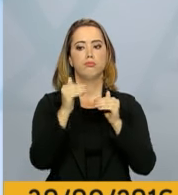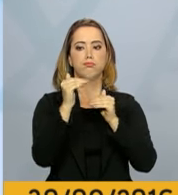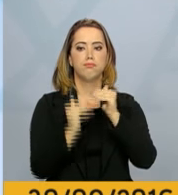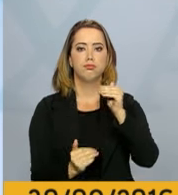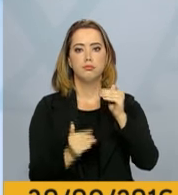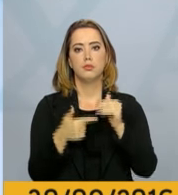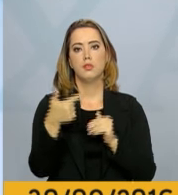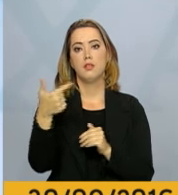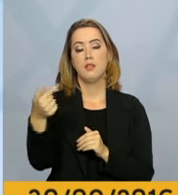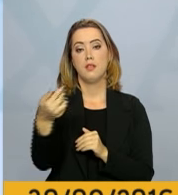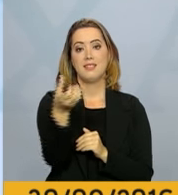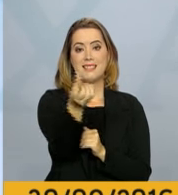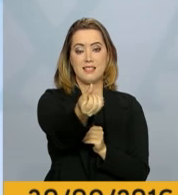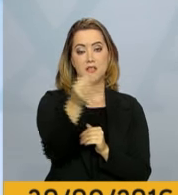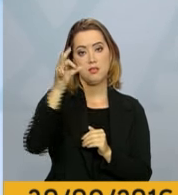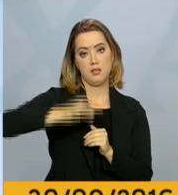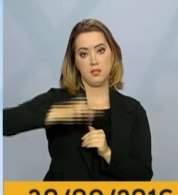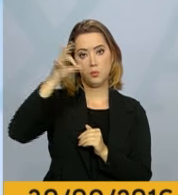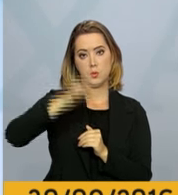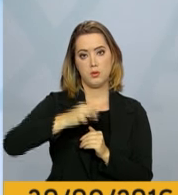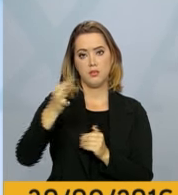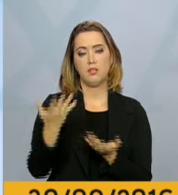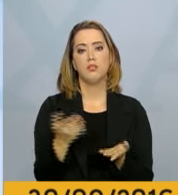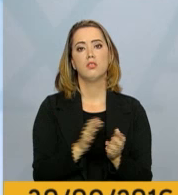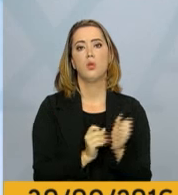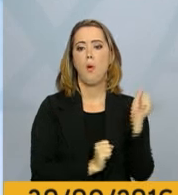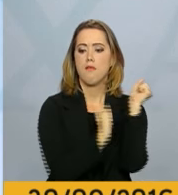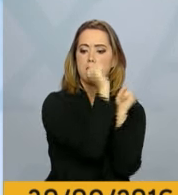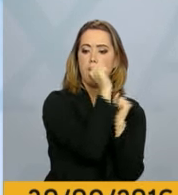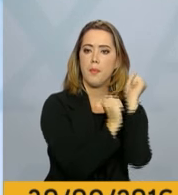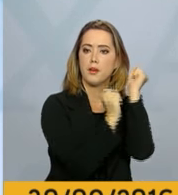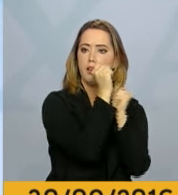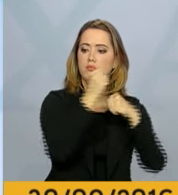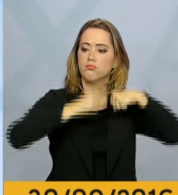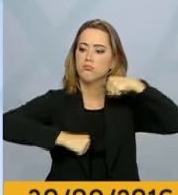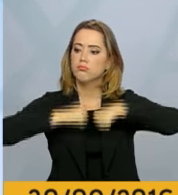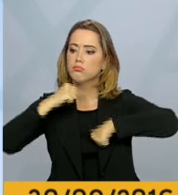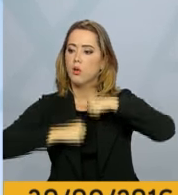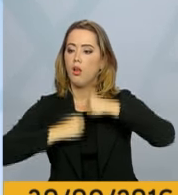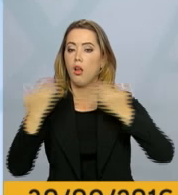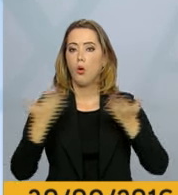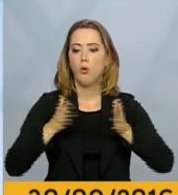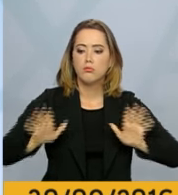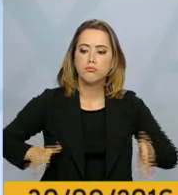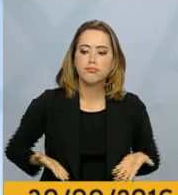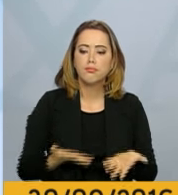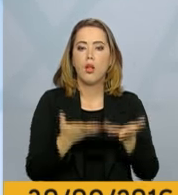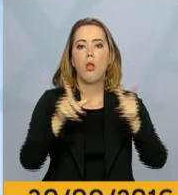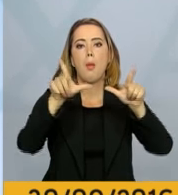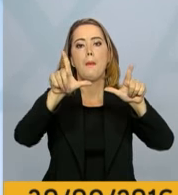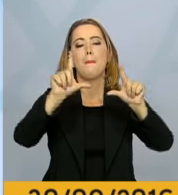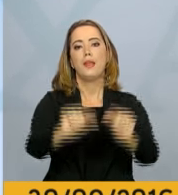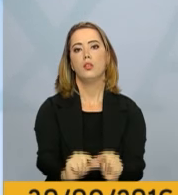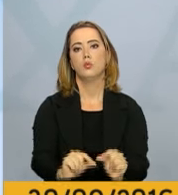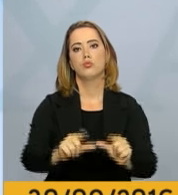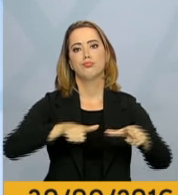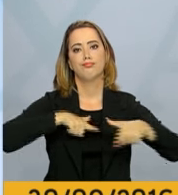77%. As fábricas estão produzindo e empregando muito menos do que